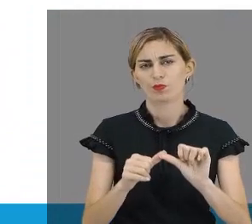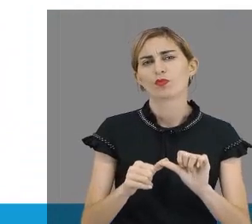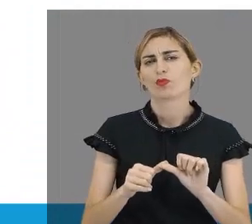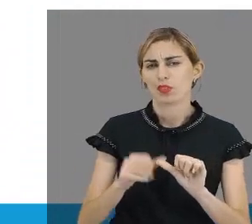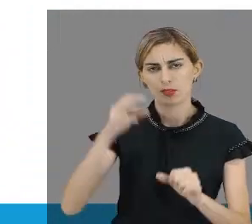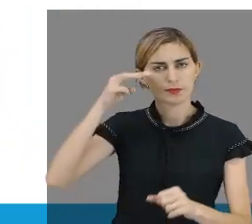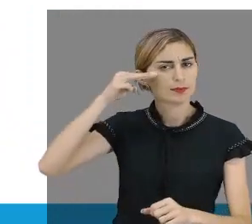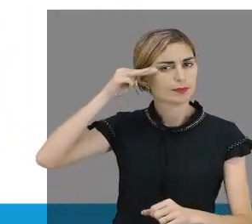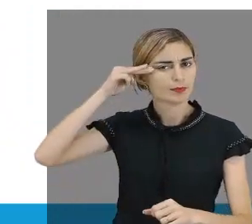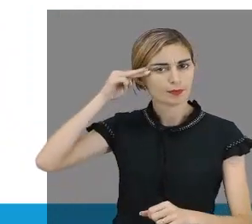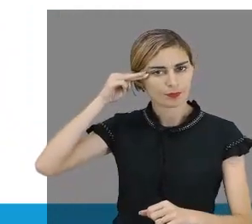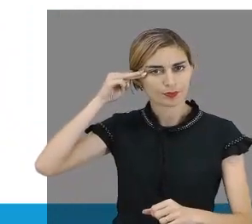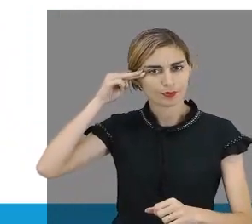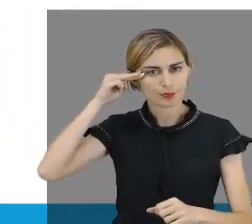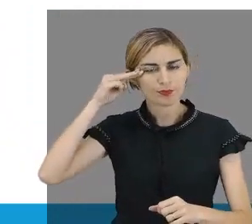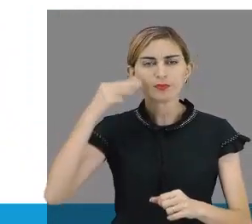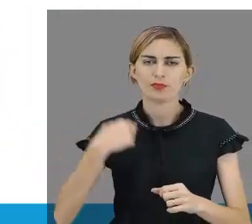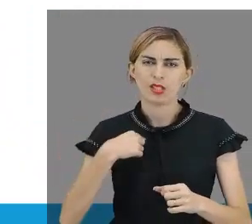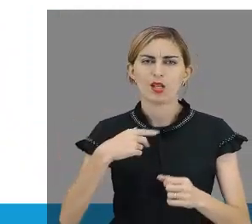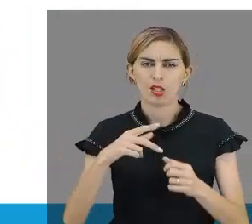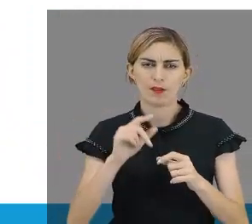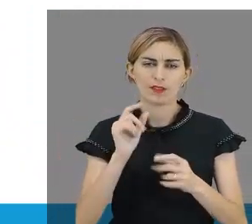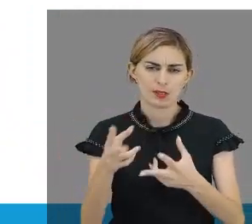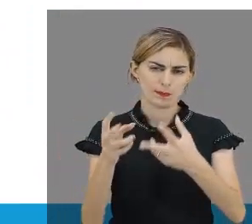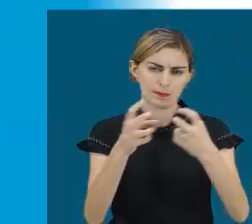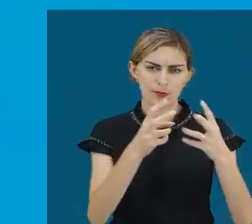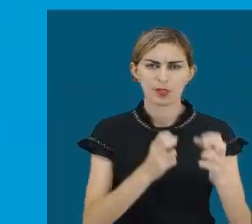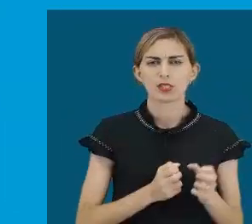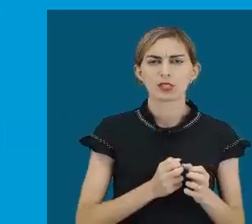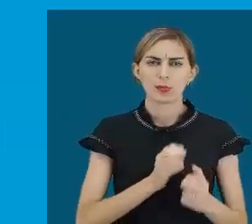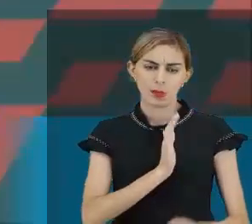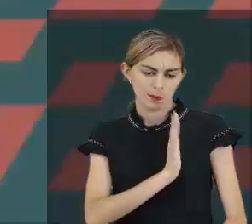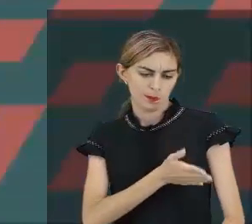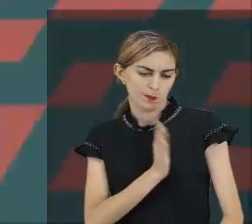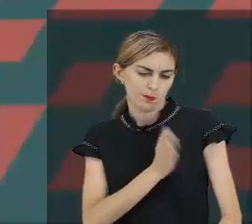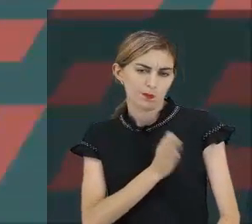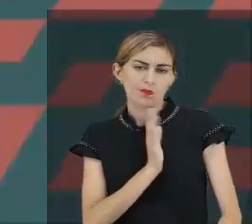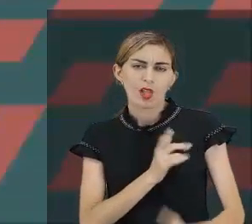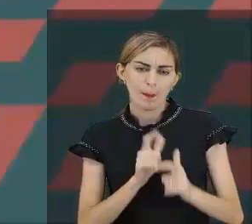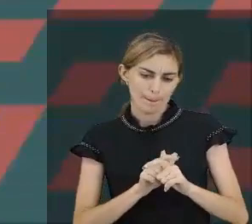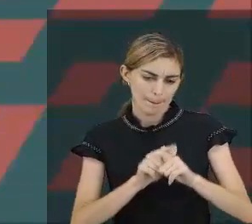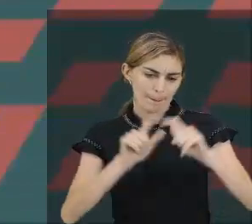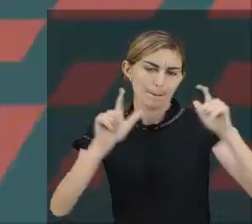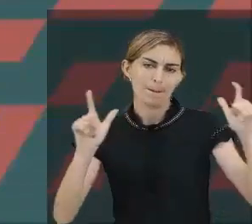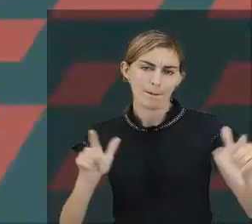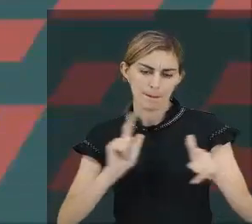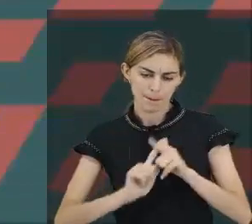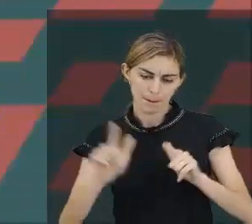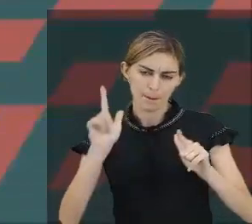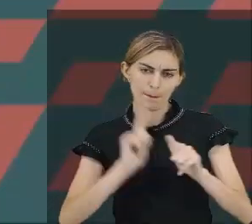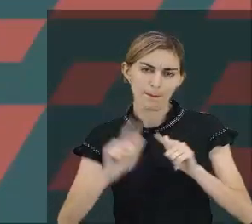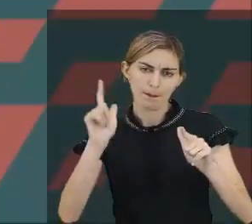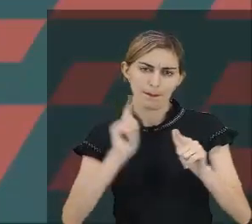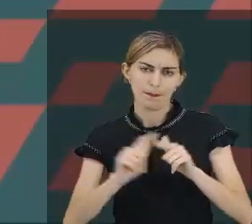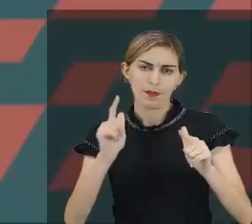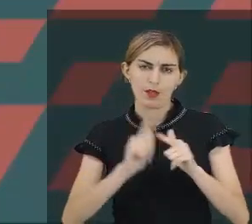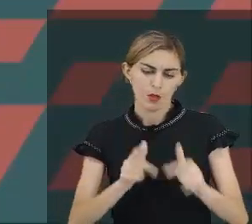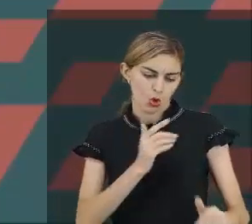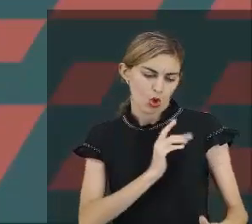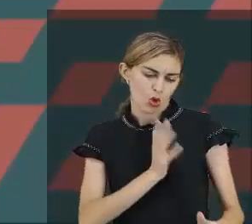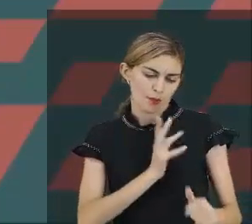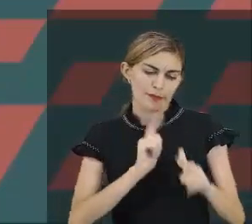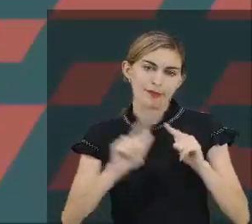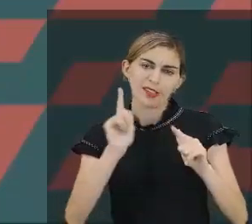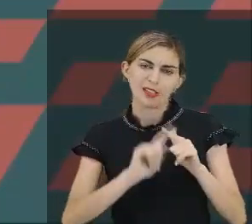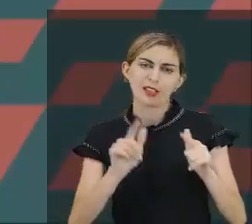Alterações associadas à síndrome de Down. Cardiopatia congênita, vocês vão perceber que a criança, a grande maioria, tem